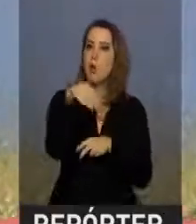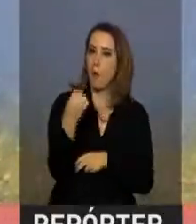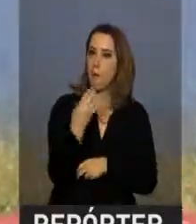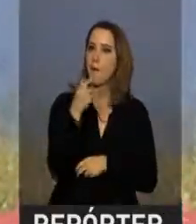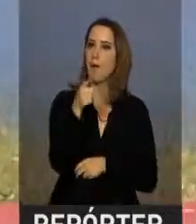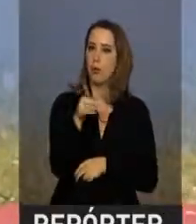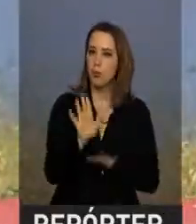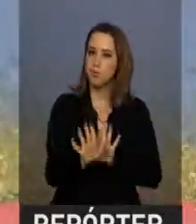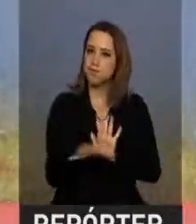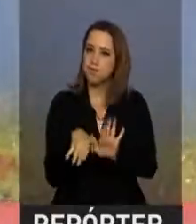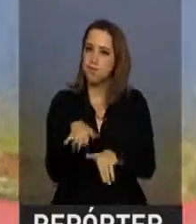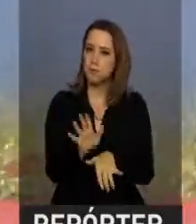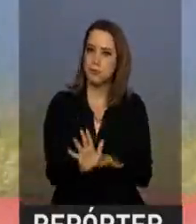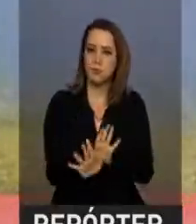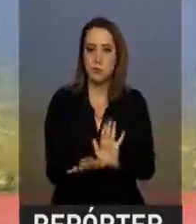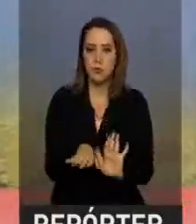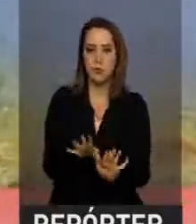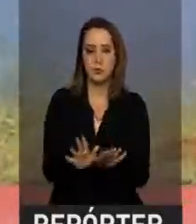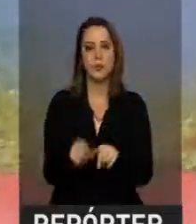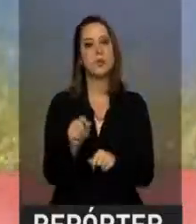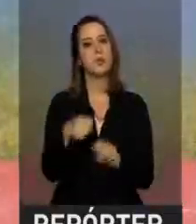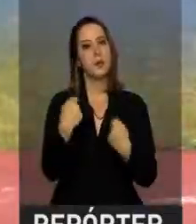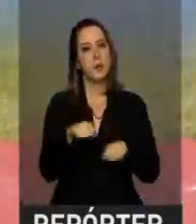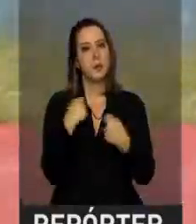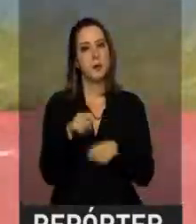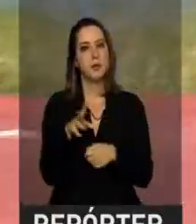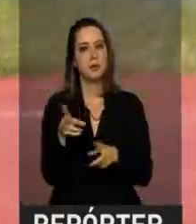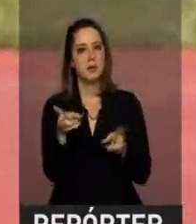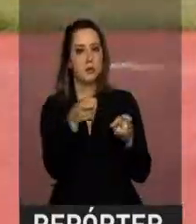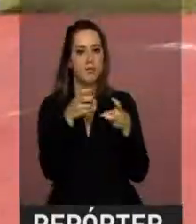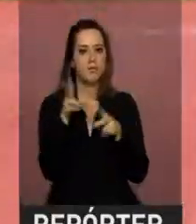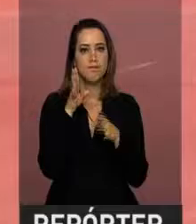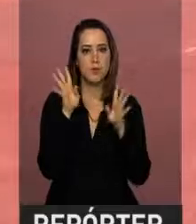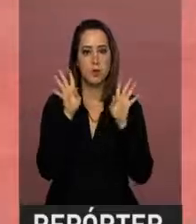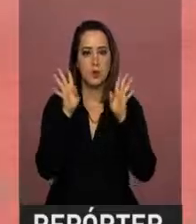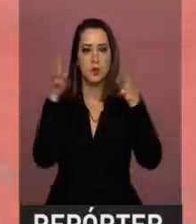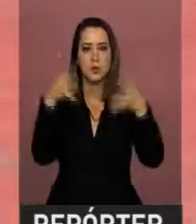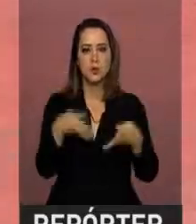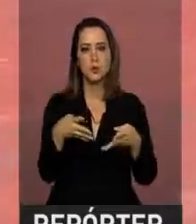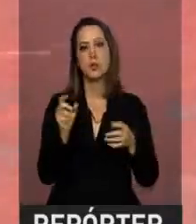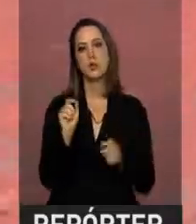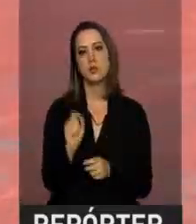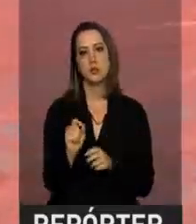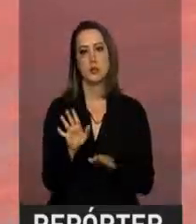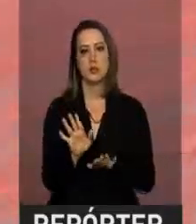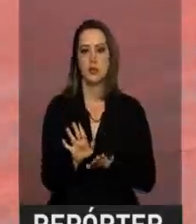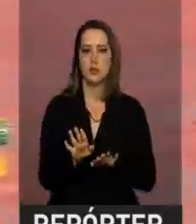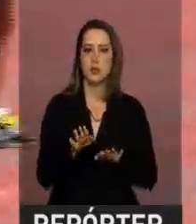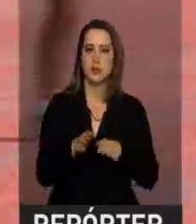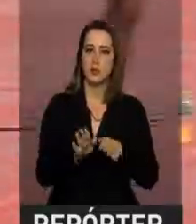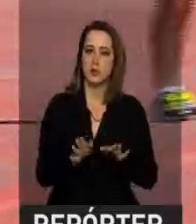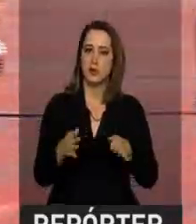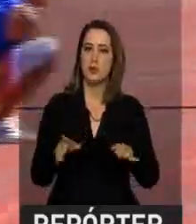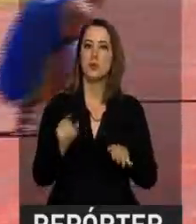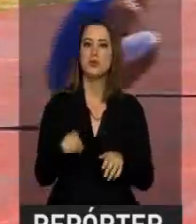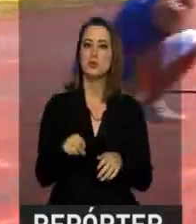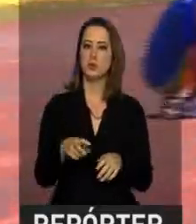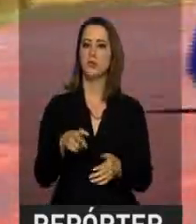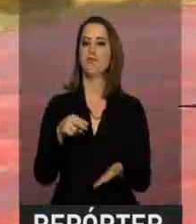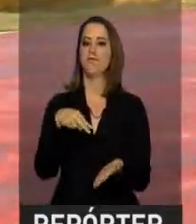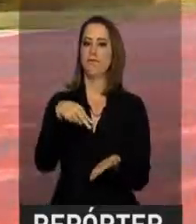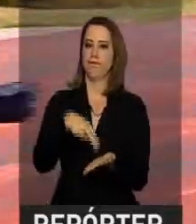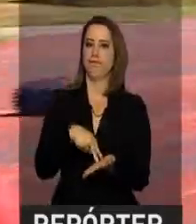jogador a marcha atlética exige atenção concentração ritmo e resistência por